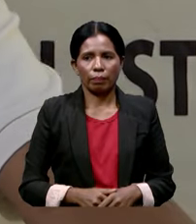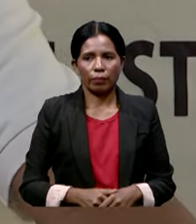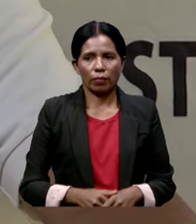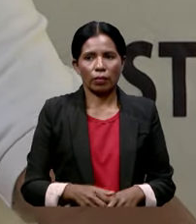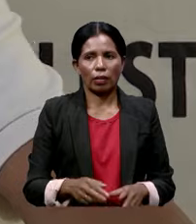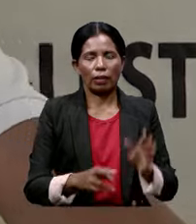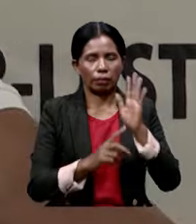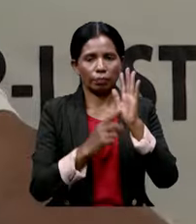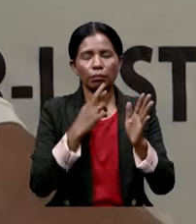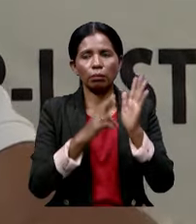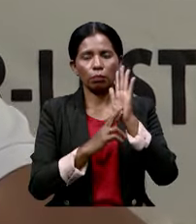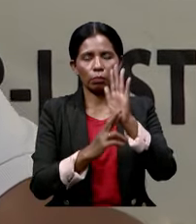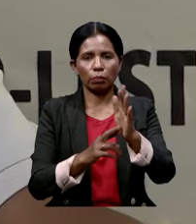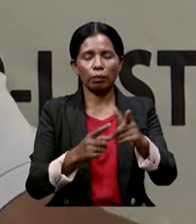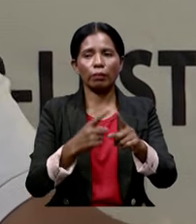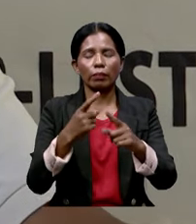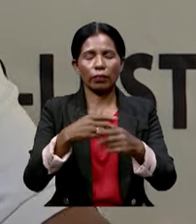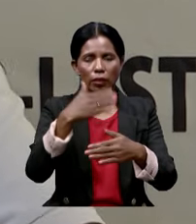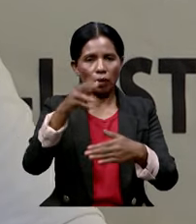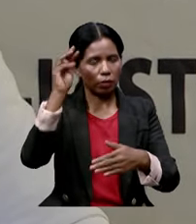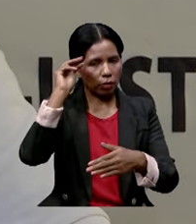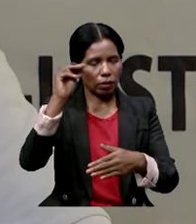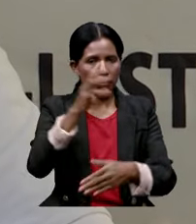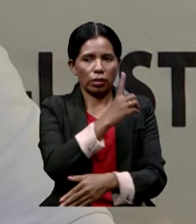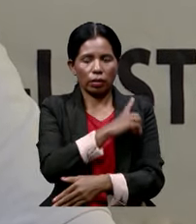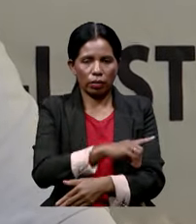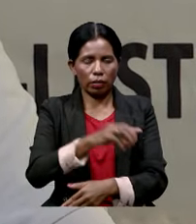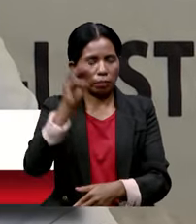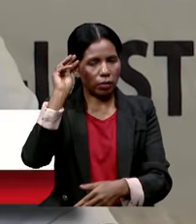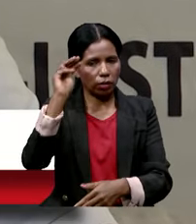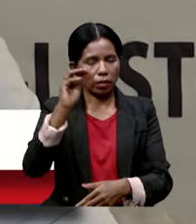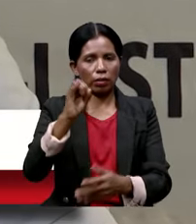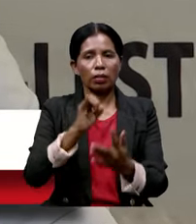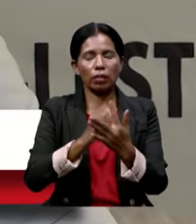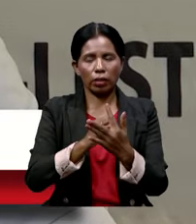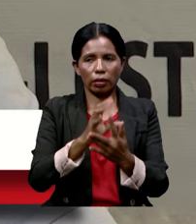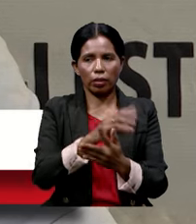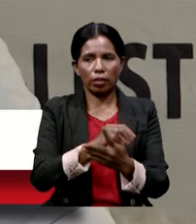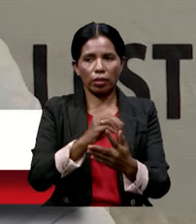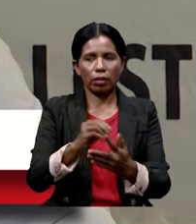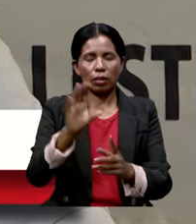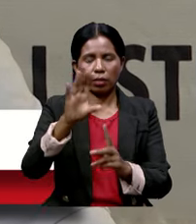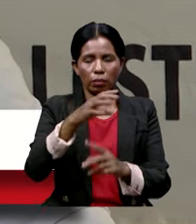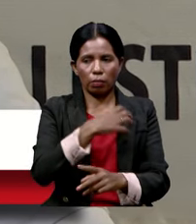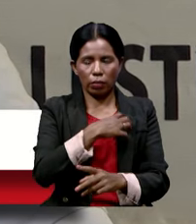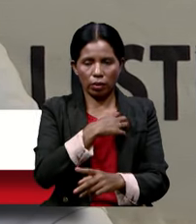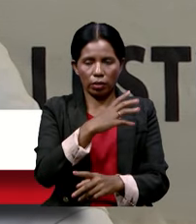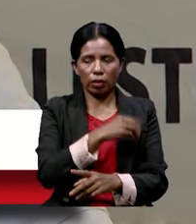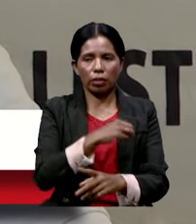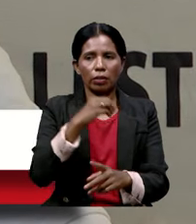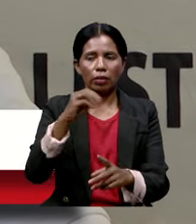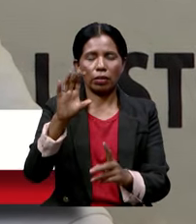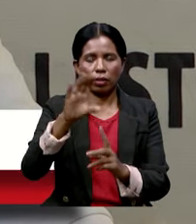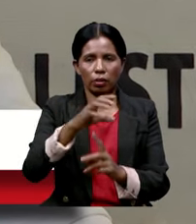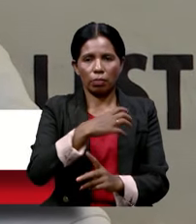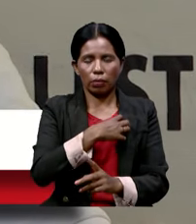Recomendação do irmão, o subministério de defesa, o ministério interior, comando F-FDTL, no comando